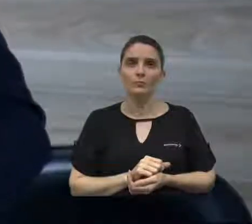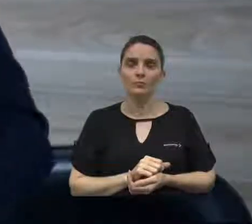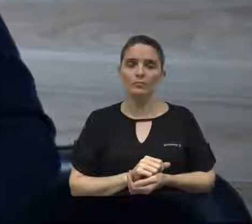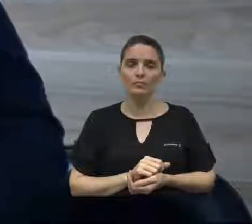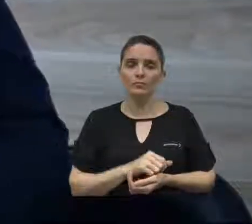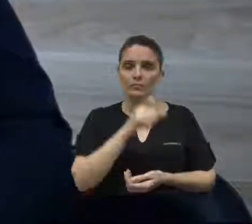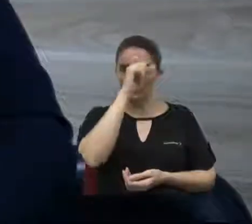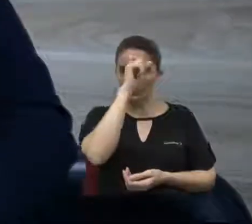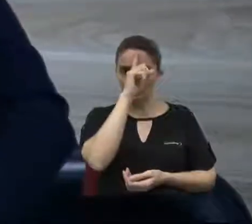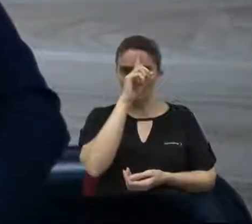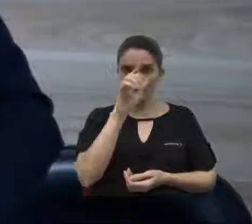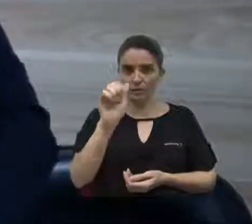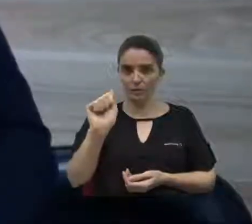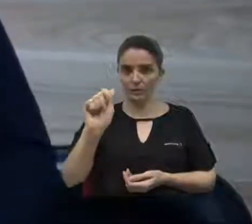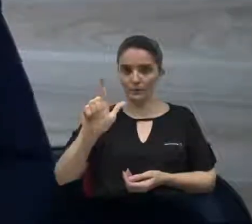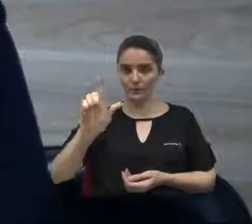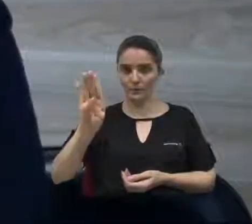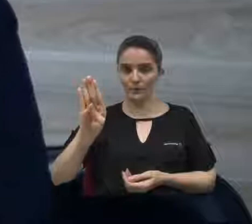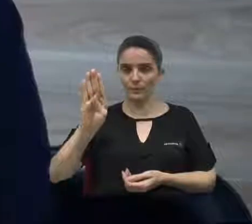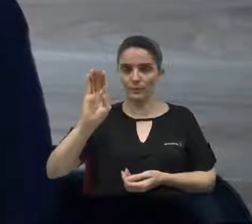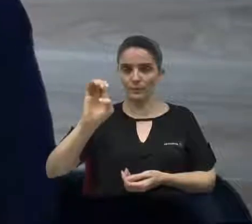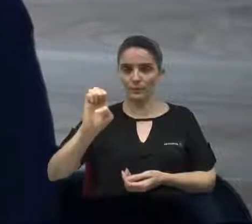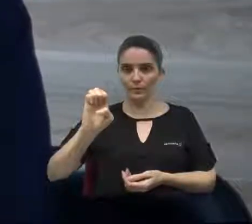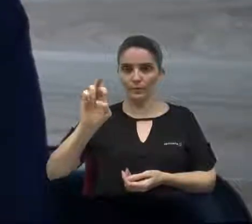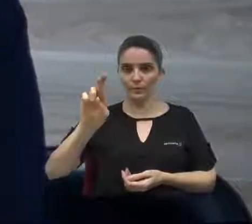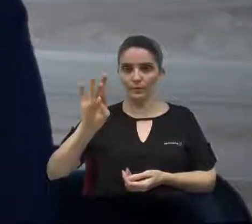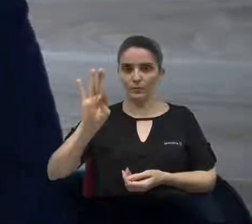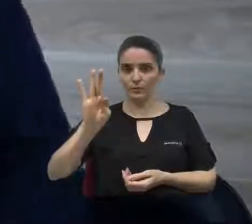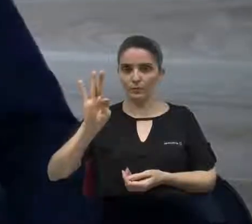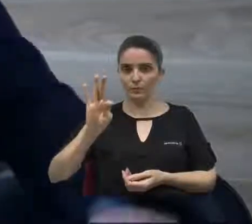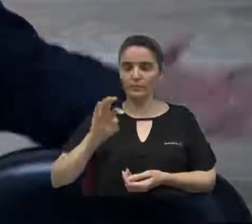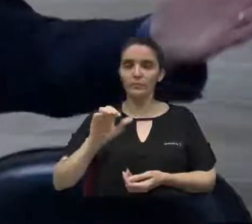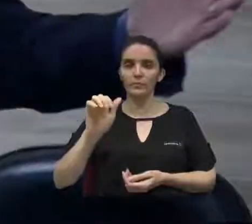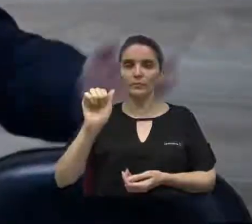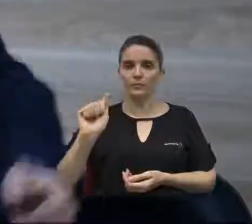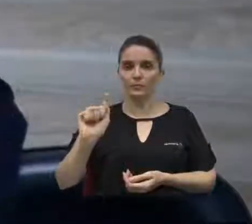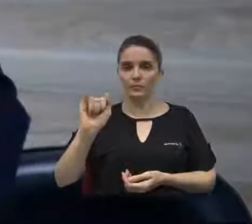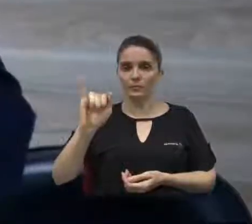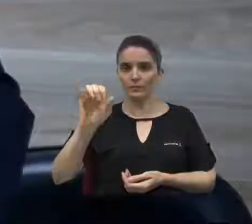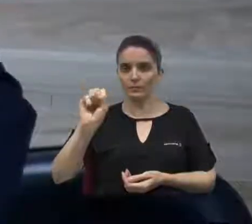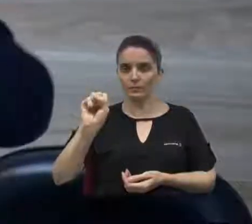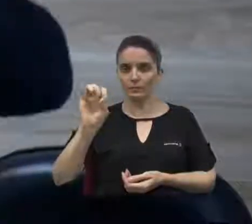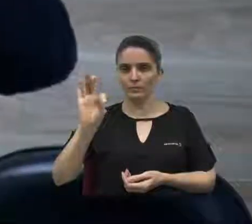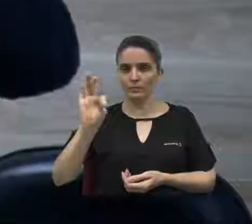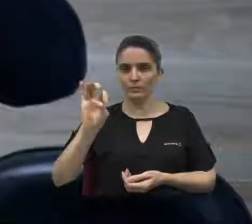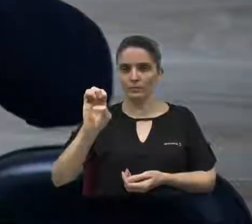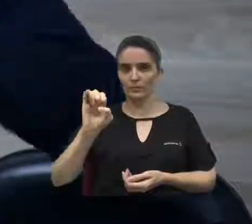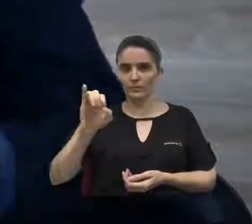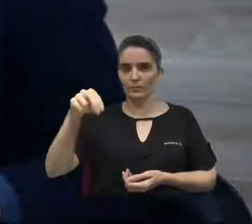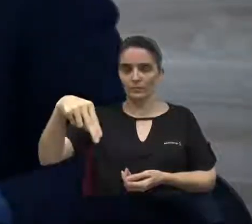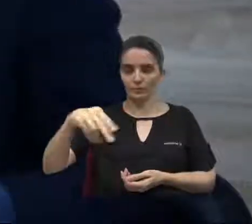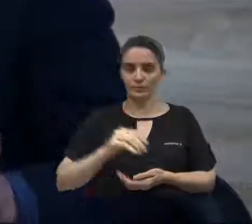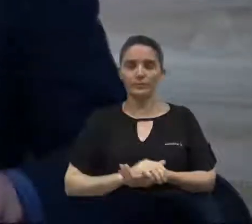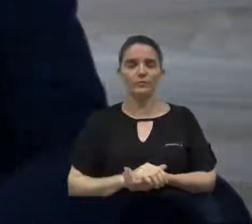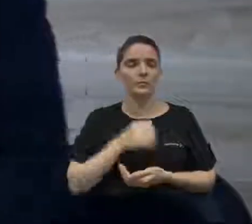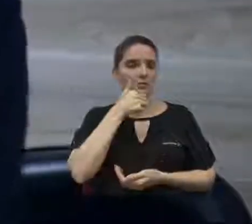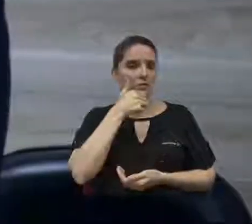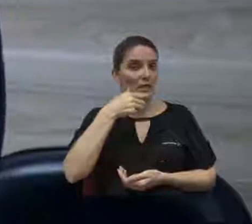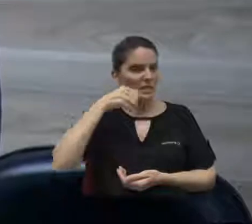simplesmente como Albert Einstein de São Paulo. Então, eu acho que o fato, vereadora, da mãe querer ou não,